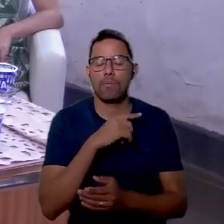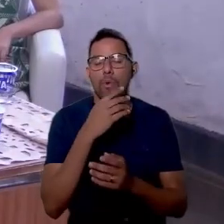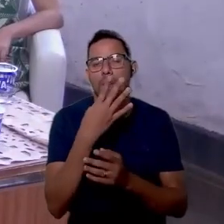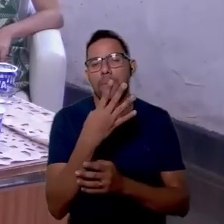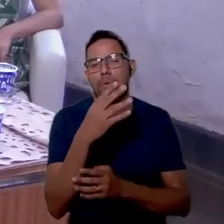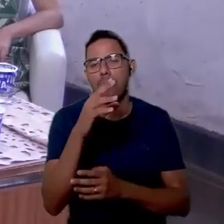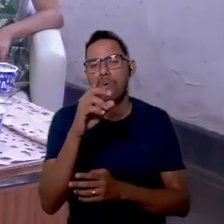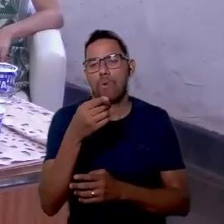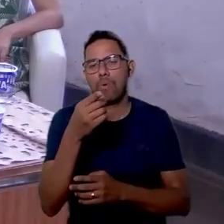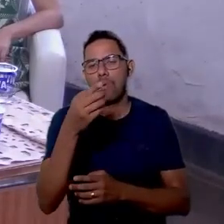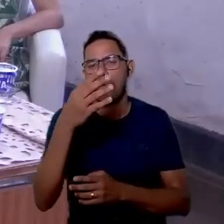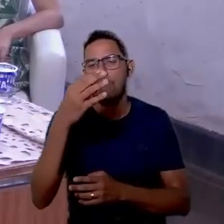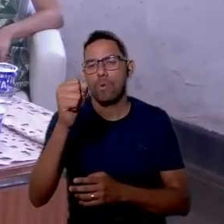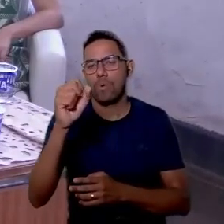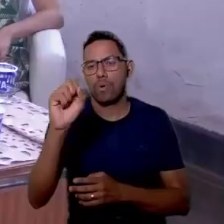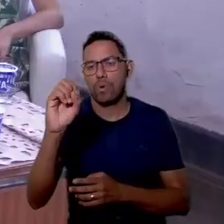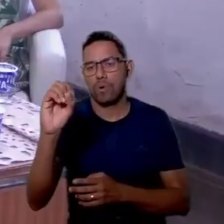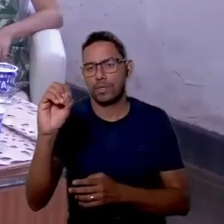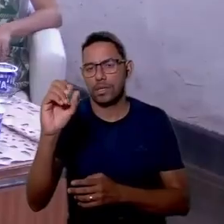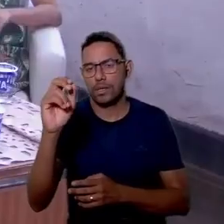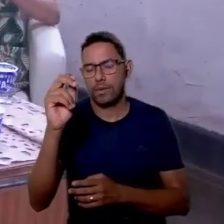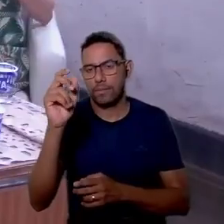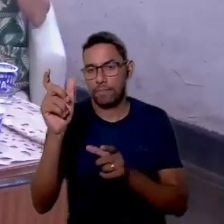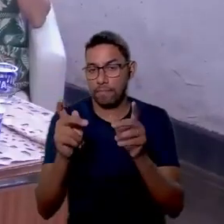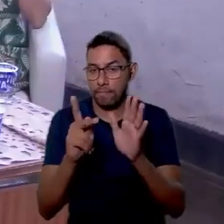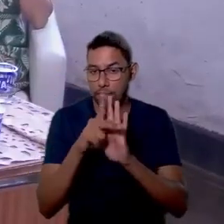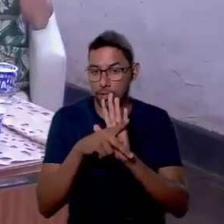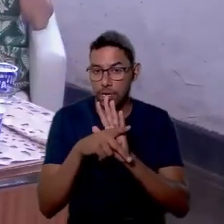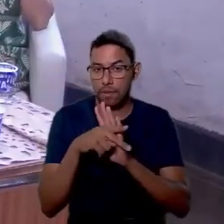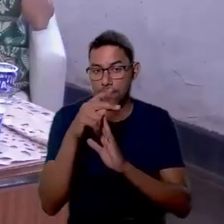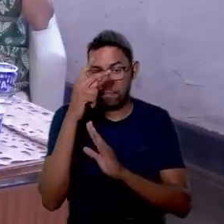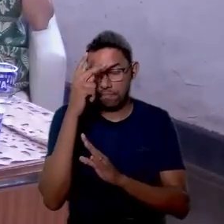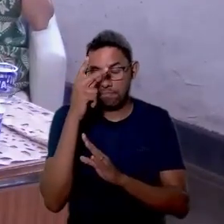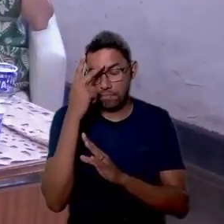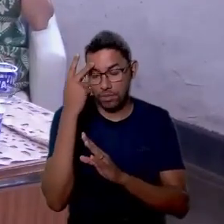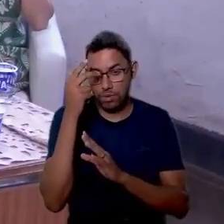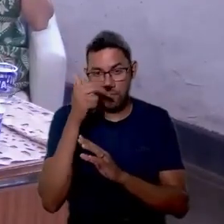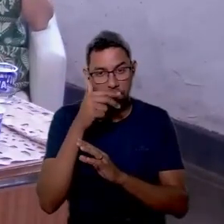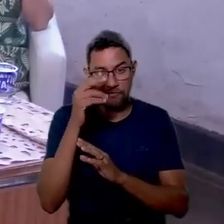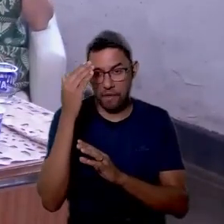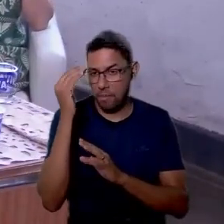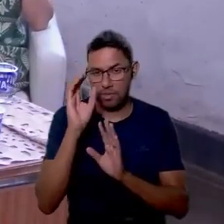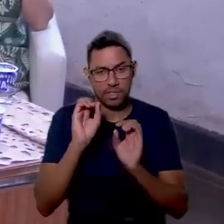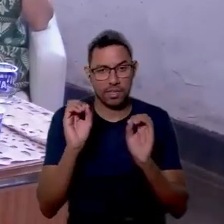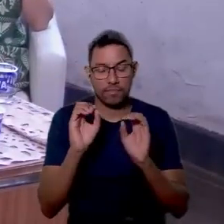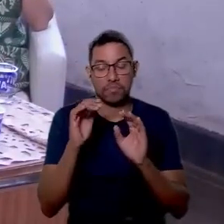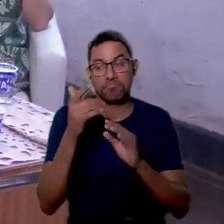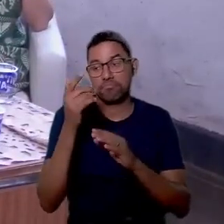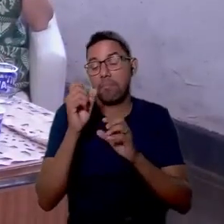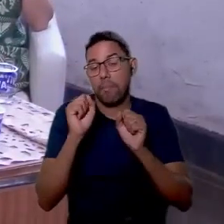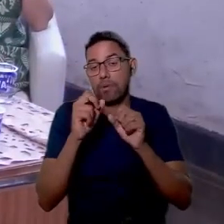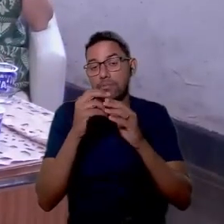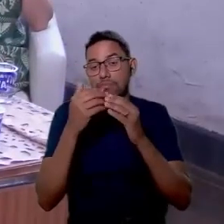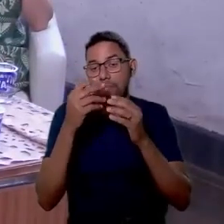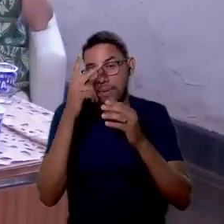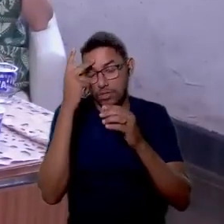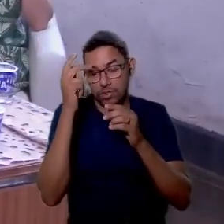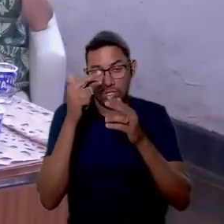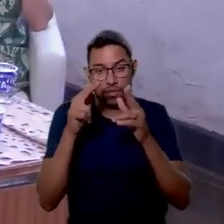ser 4.800 projetos de pessoas famosas. E eu dei as informações para ele, dei o